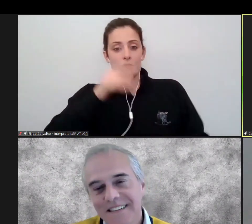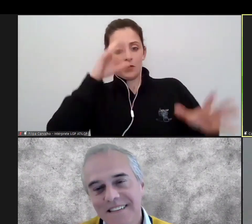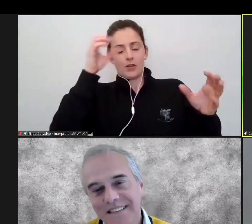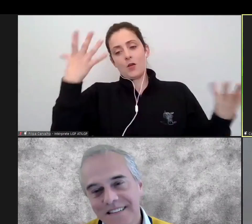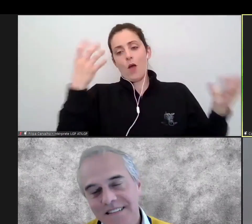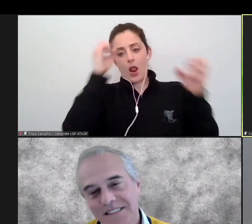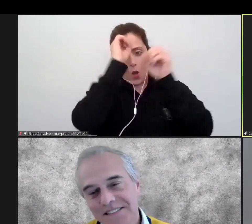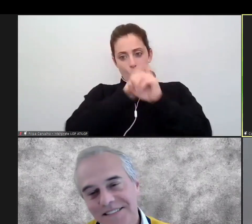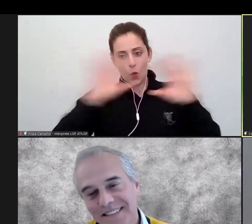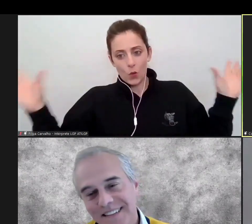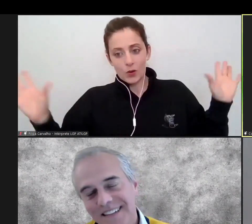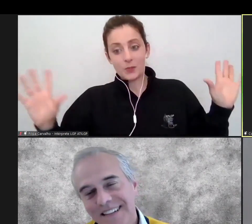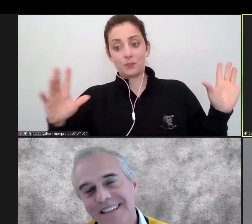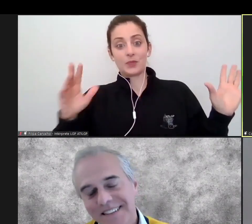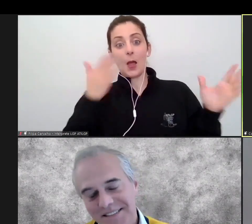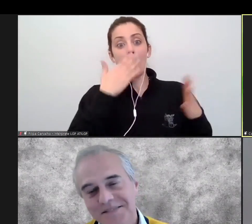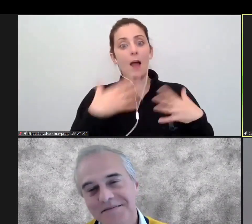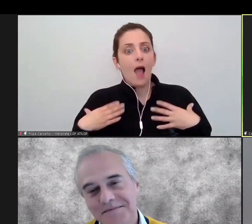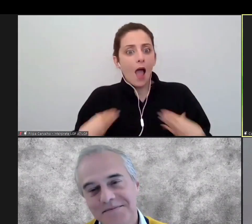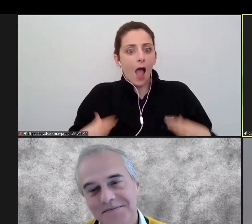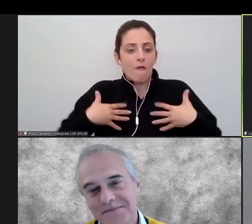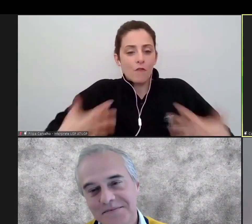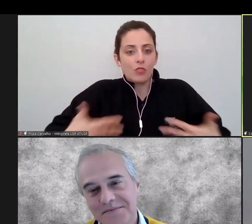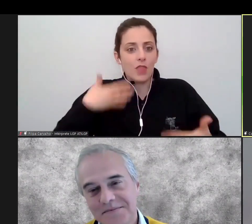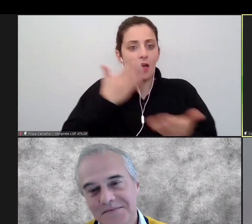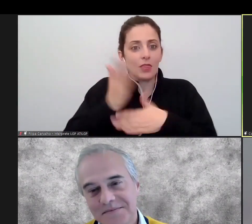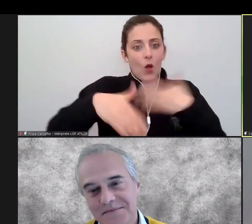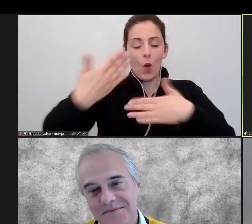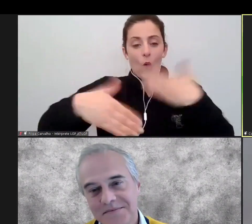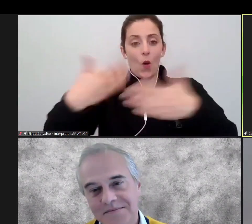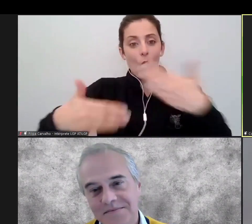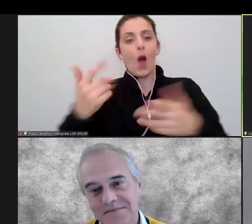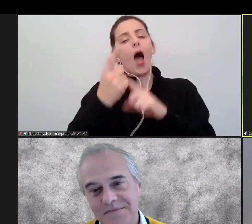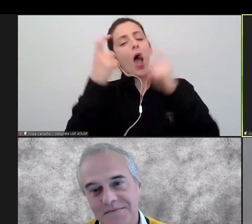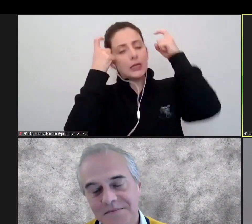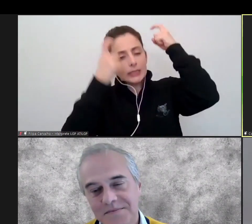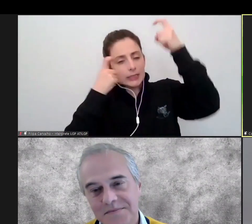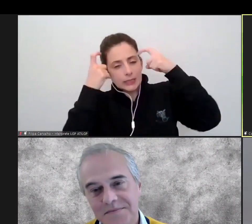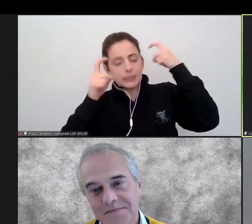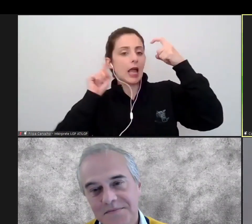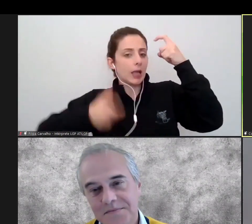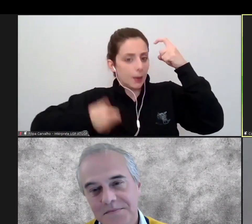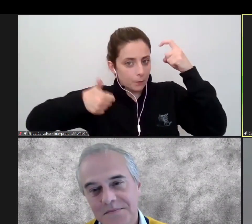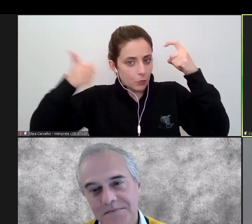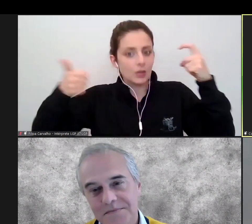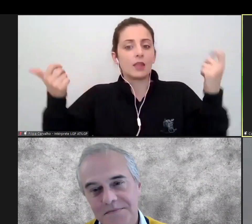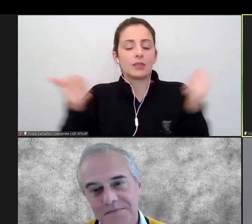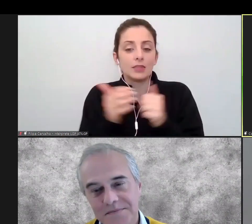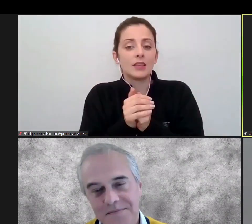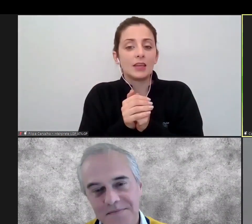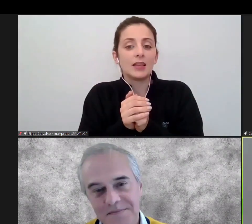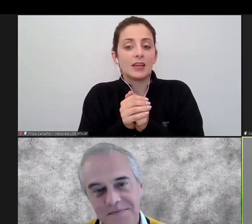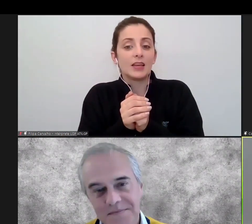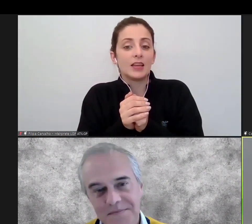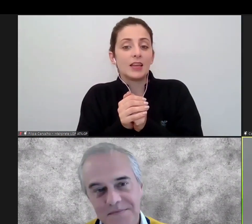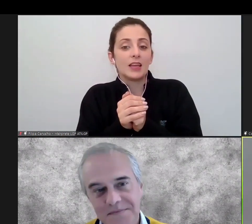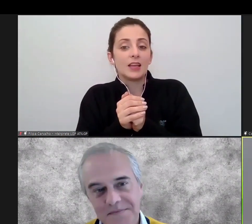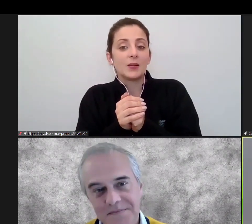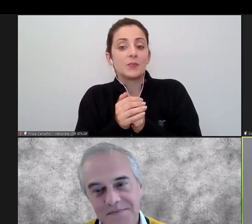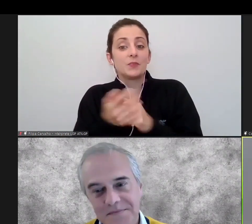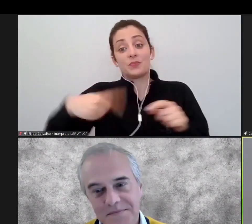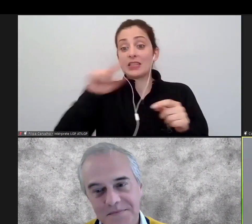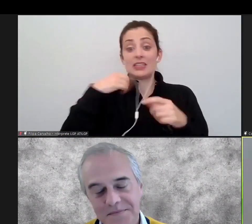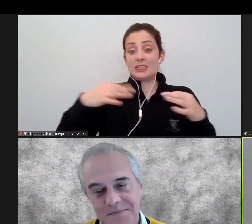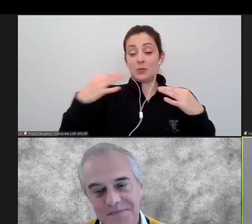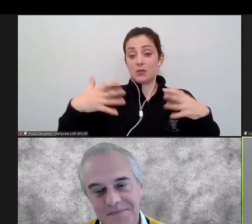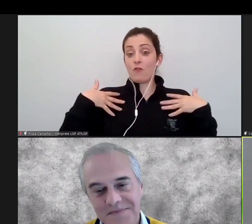esta vontade de continuar a conversar, porque a reflexão faz sentido. Rita Albuquerque, diga. Fica sempre esta vontade,